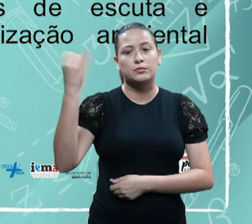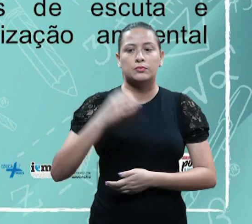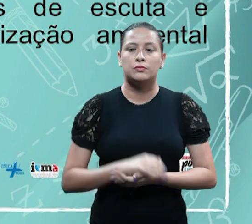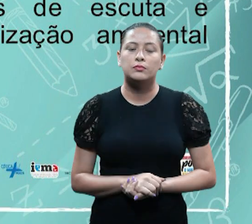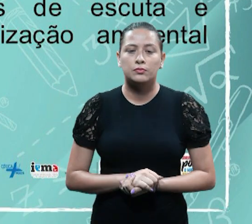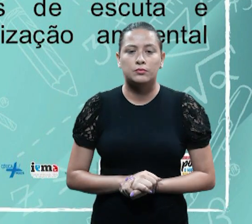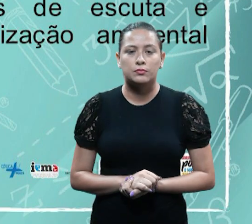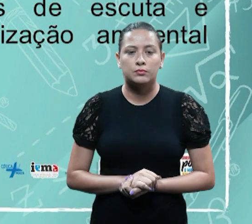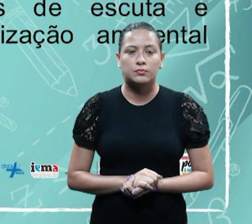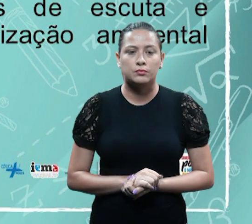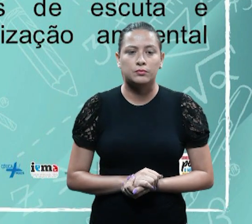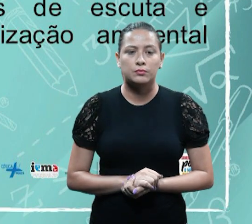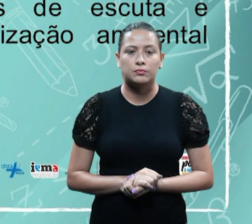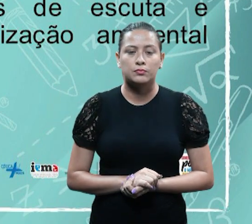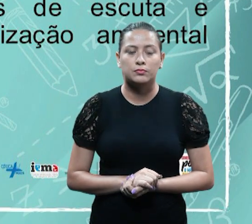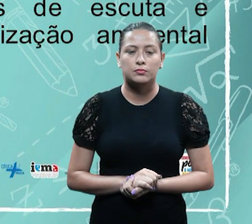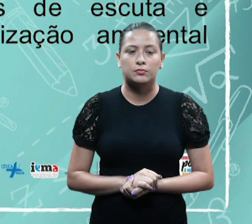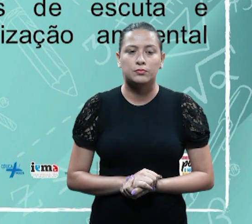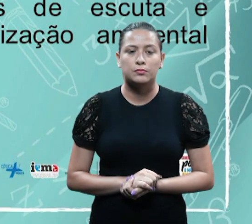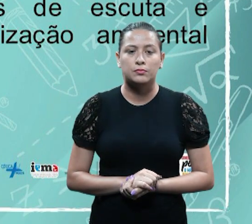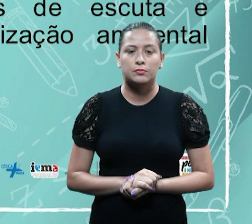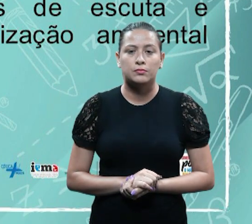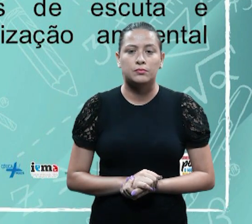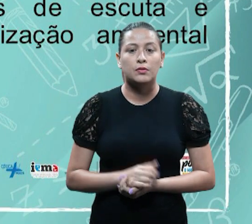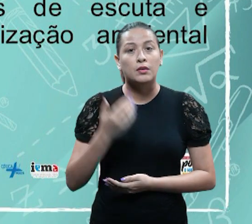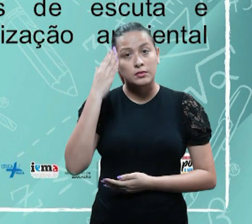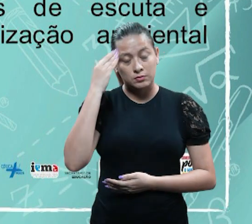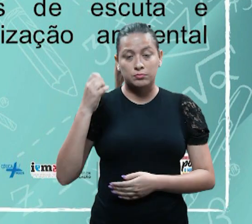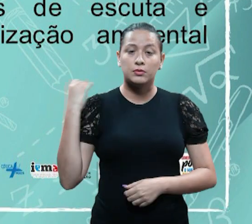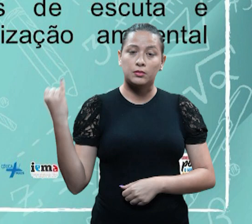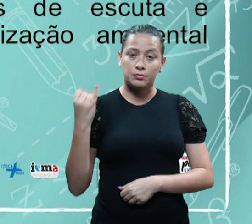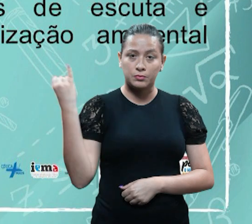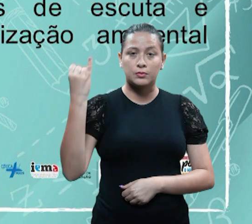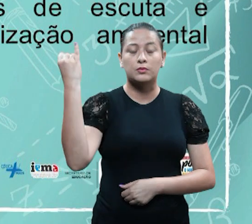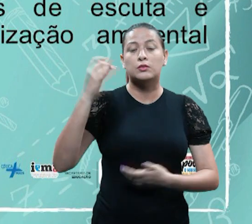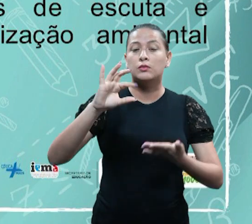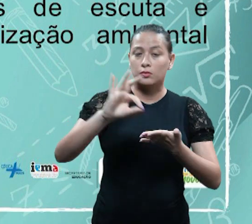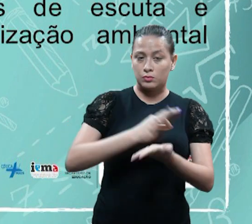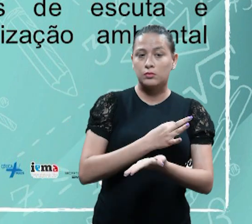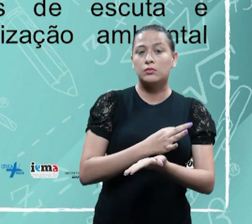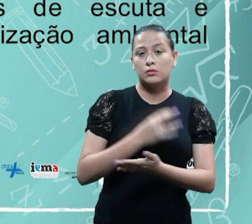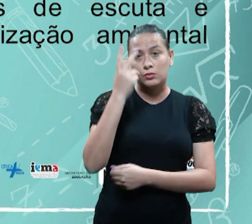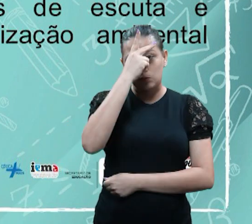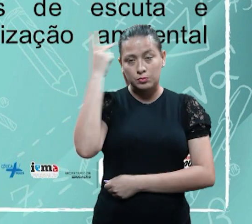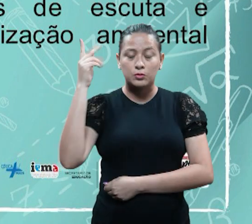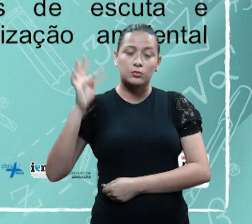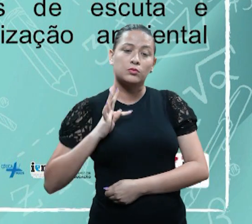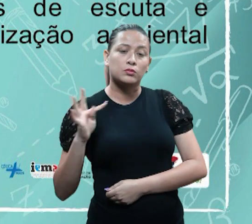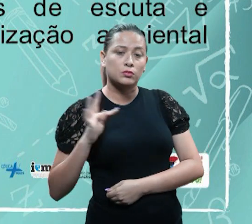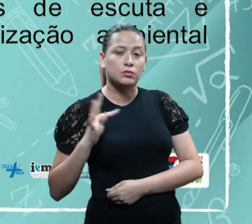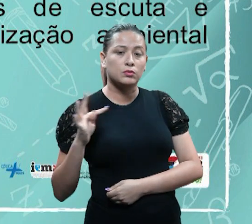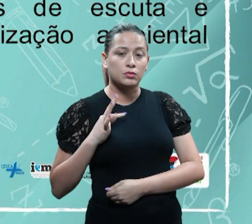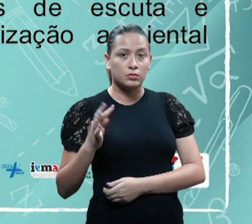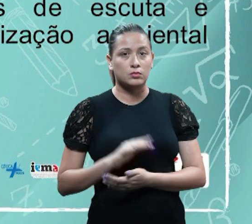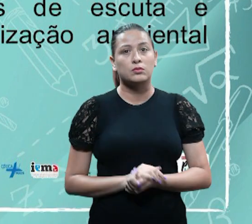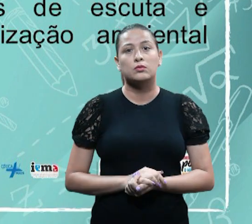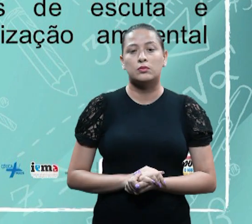né? A gente tem que saber essa importância da contratação de pessoal